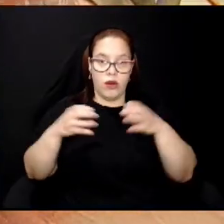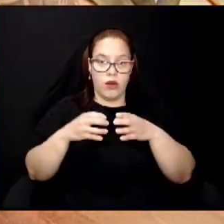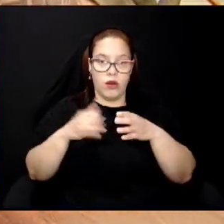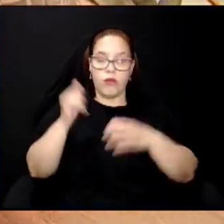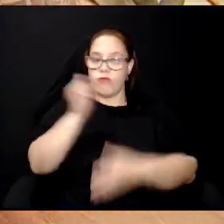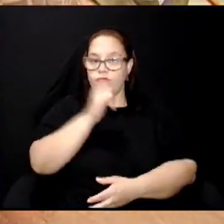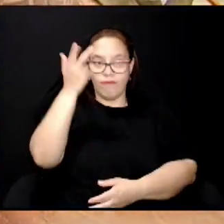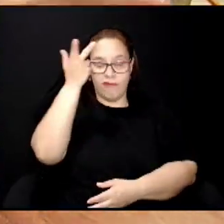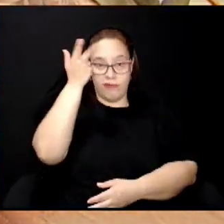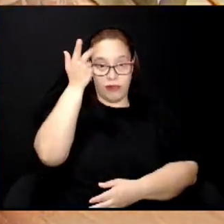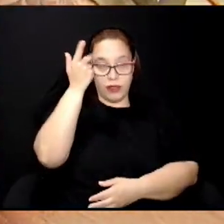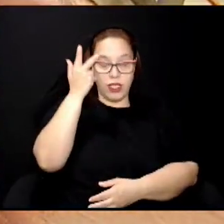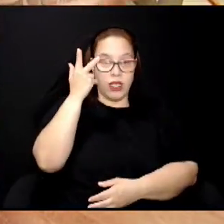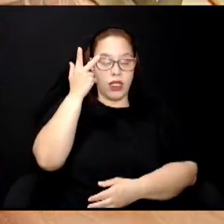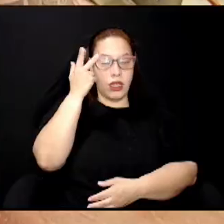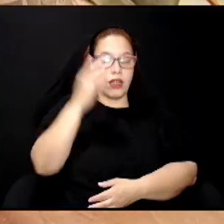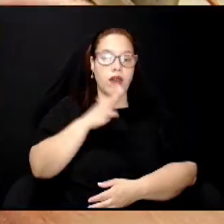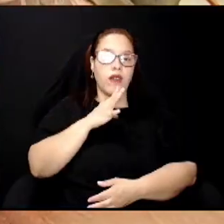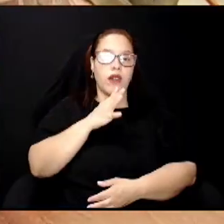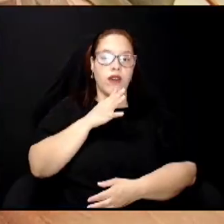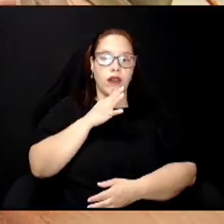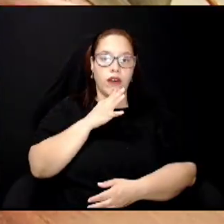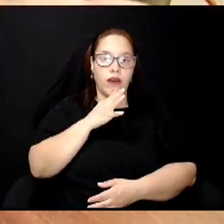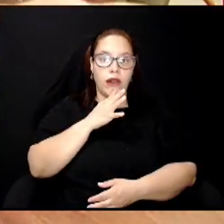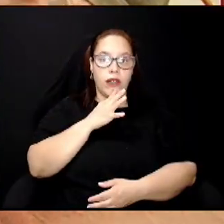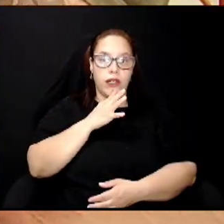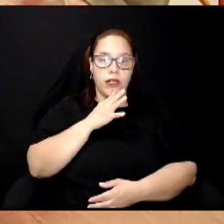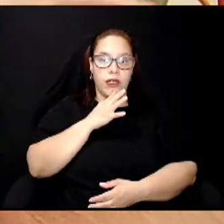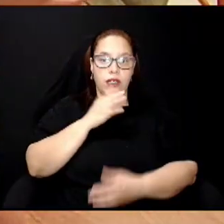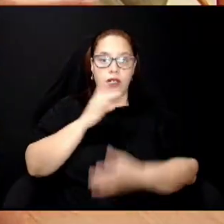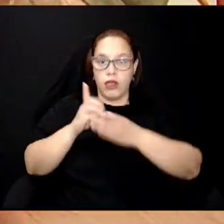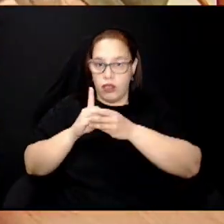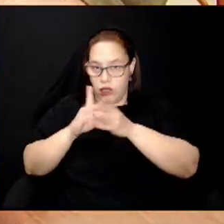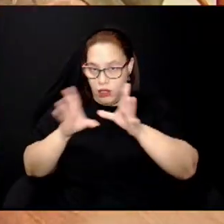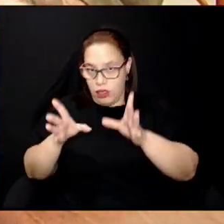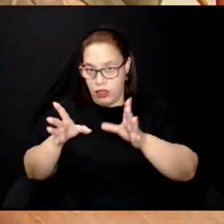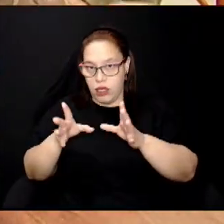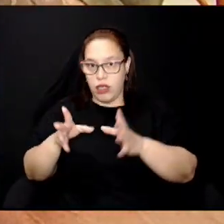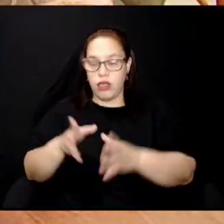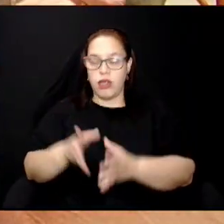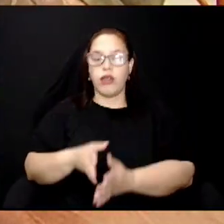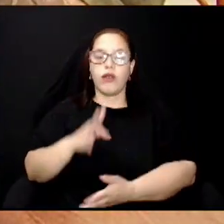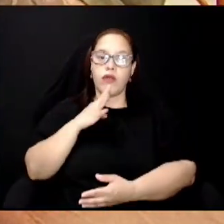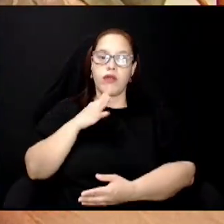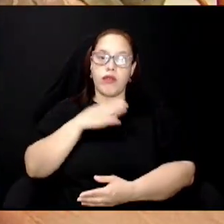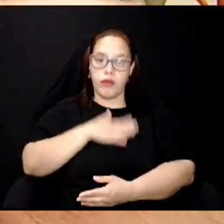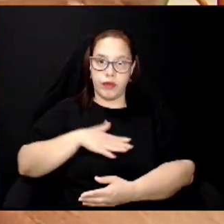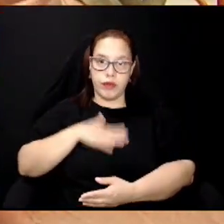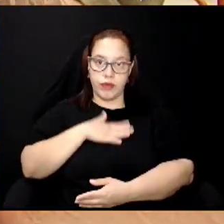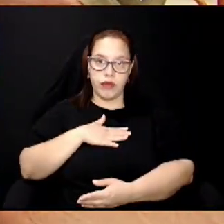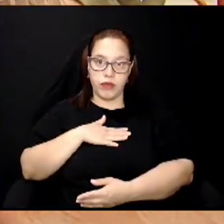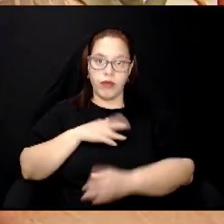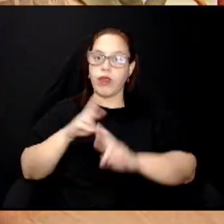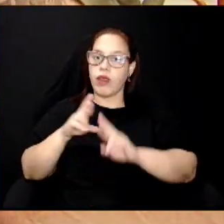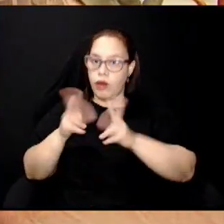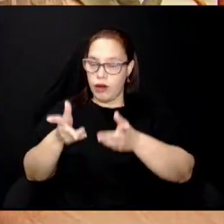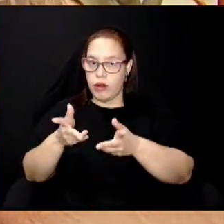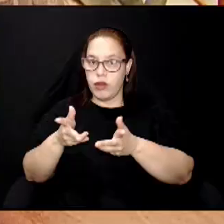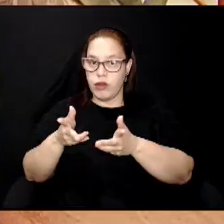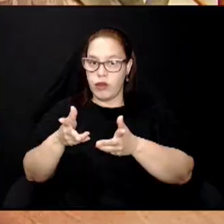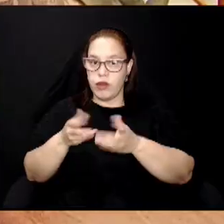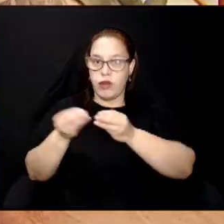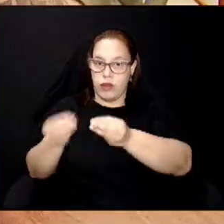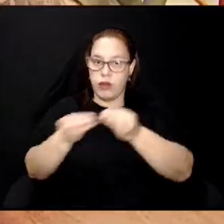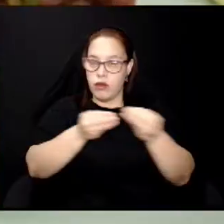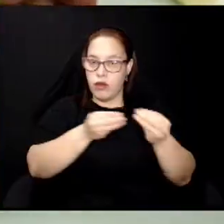né, conhecidos, para que seja uma coisa democrática assim também, né, todo mundo conheça, todo mundo gosta, e também seja uma coisa diferente assim, né, para a gente oferecer para o cliente uma